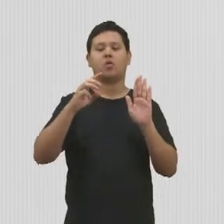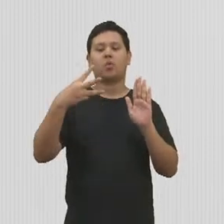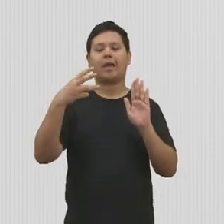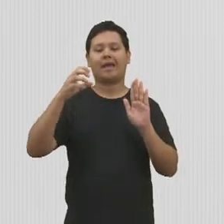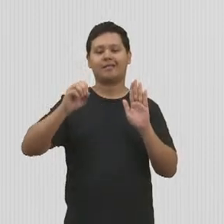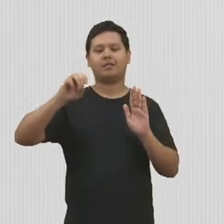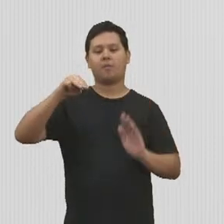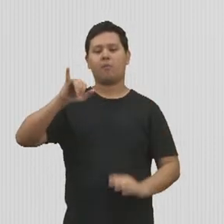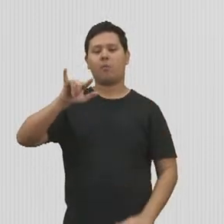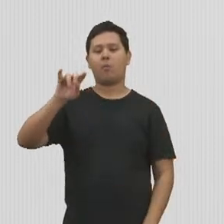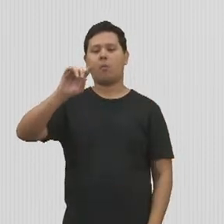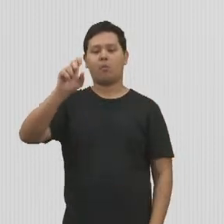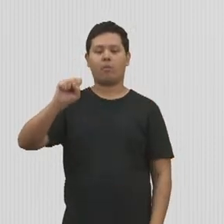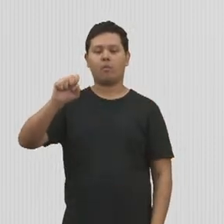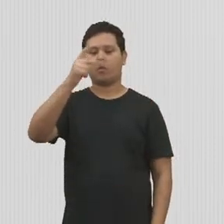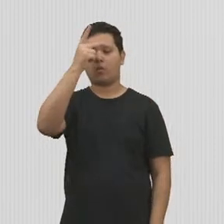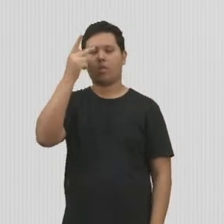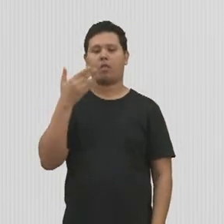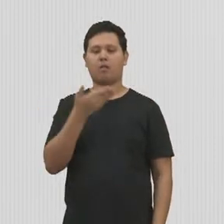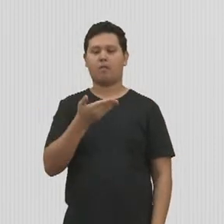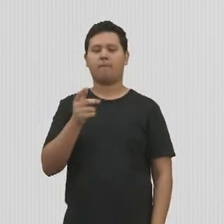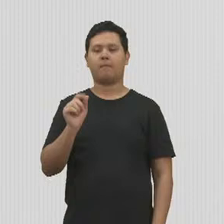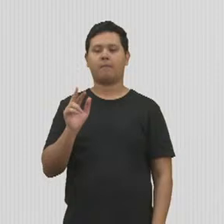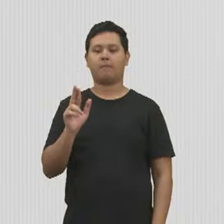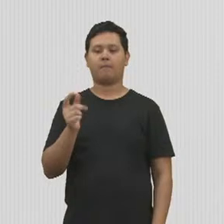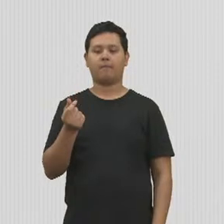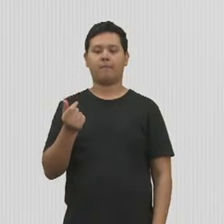um a um. Pode passar, por favor?